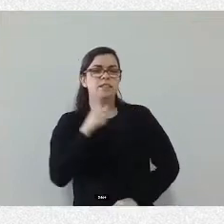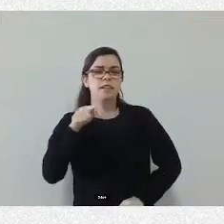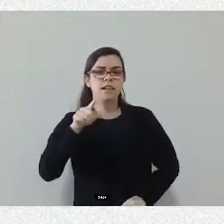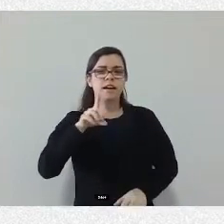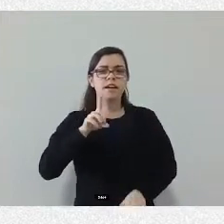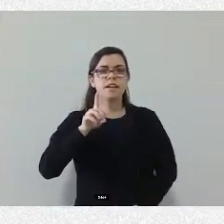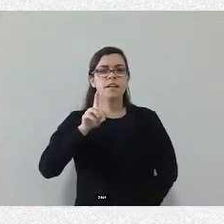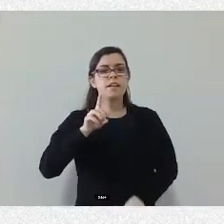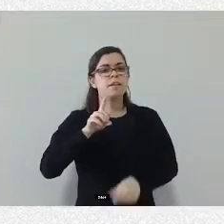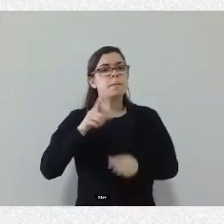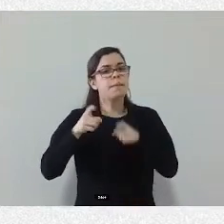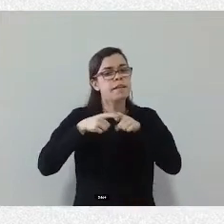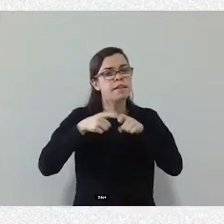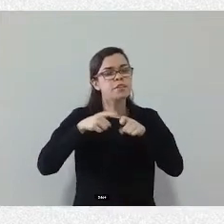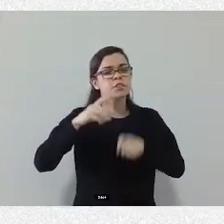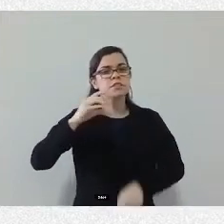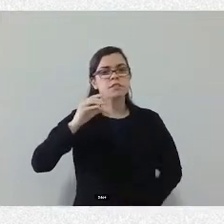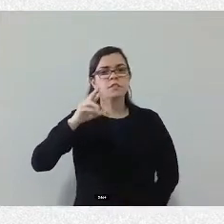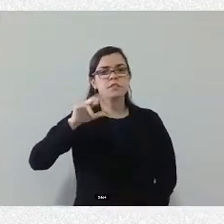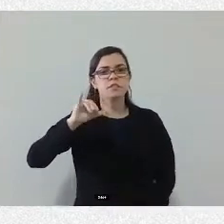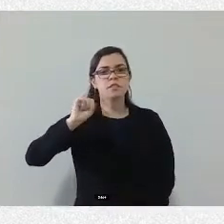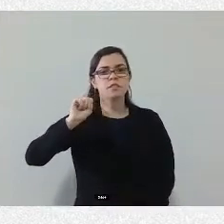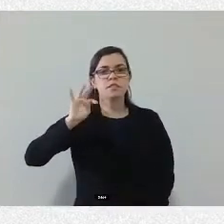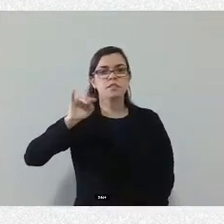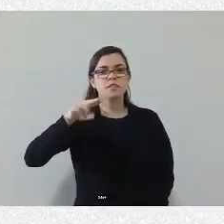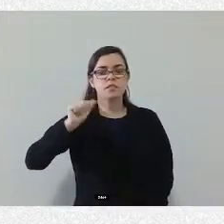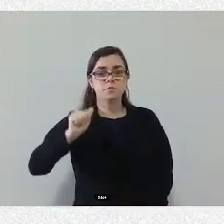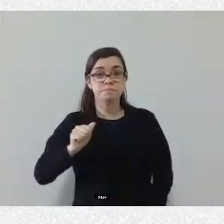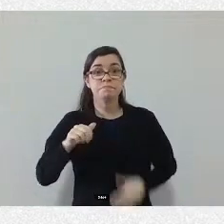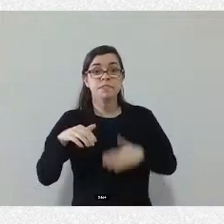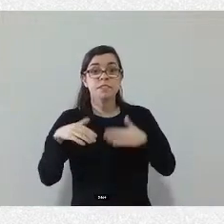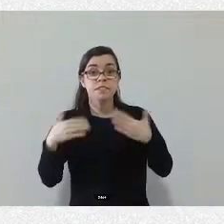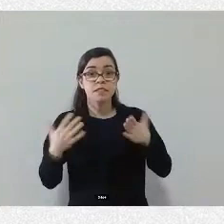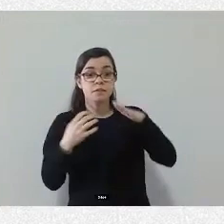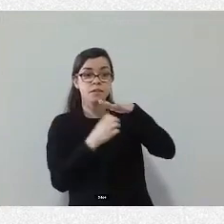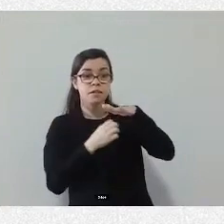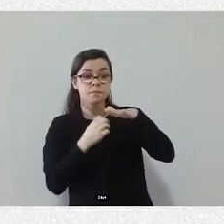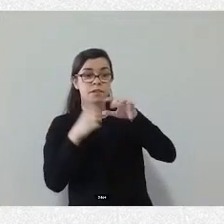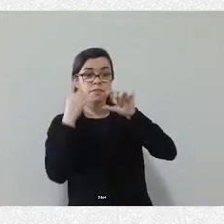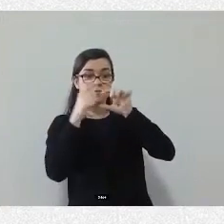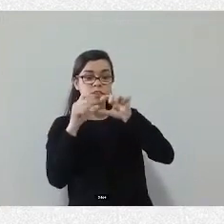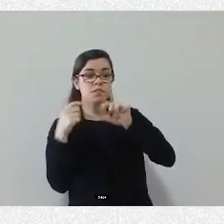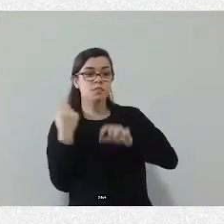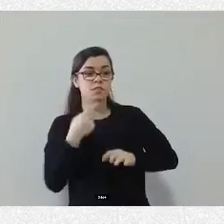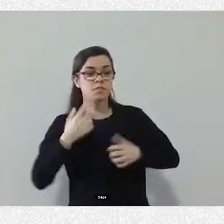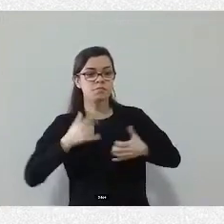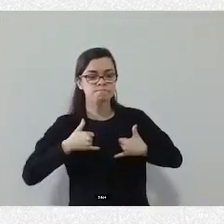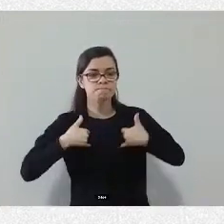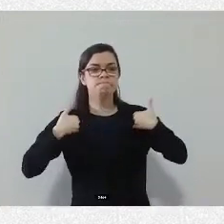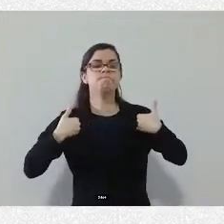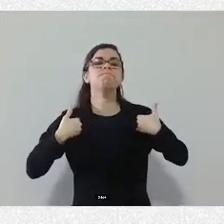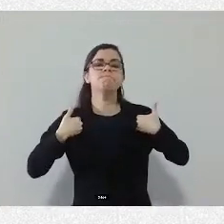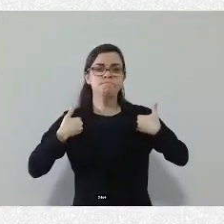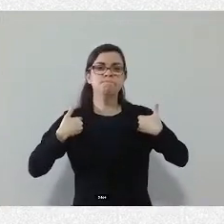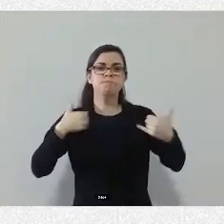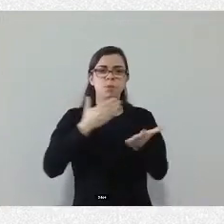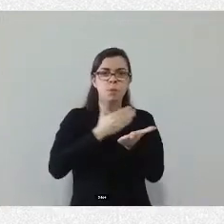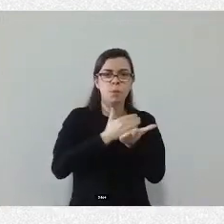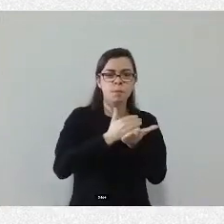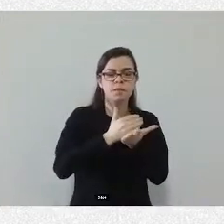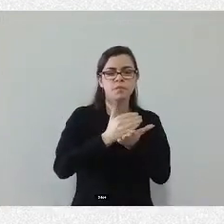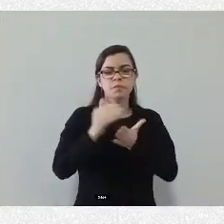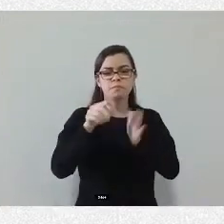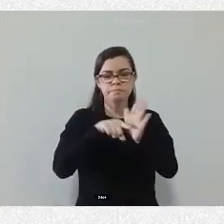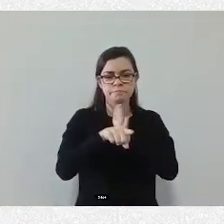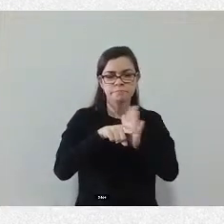orgulho trazer essa iniciativa de pesquisa para desenvolver, junto às necessidades da